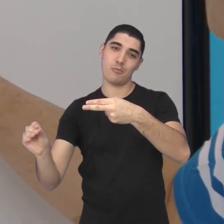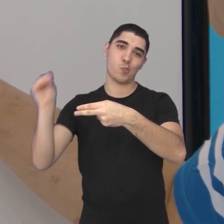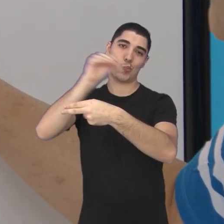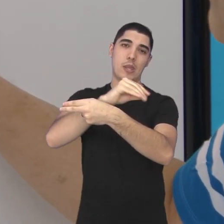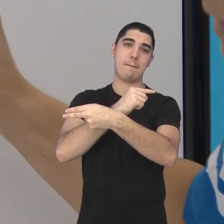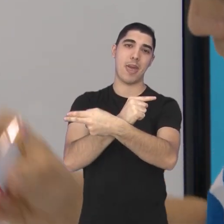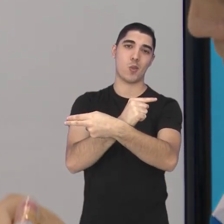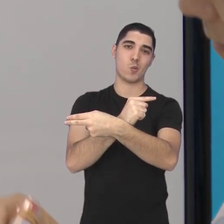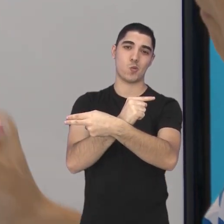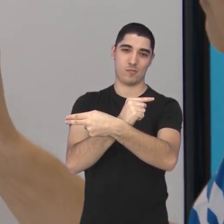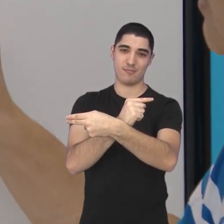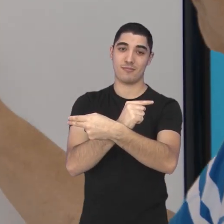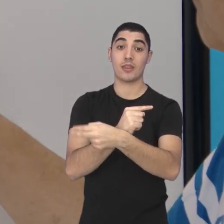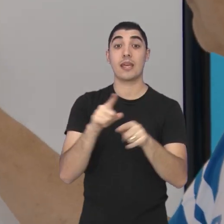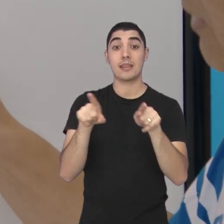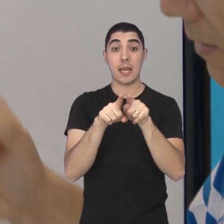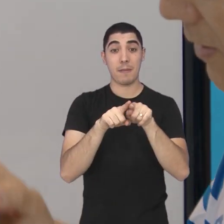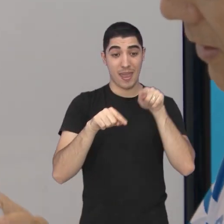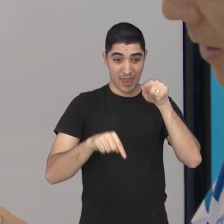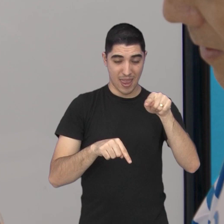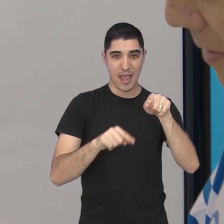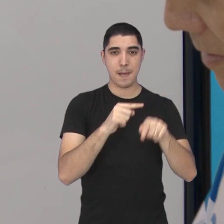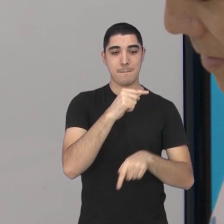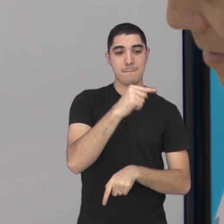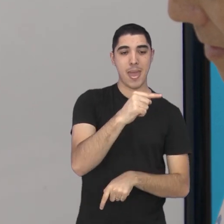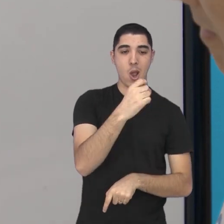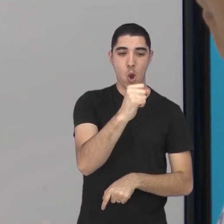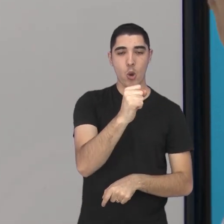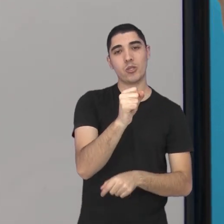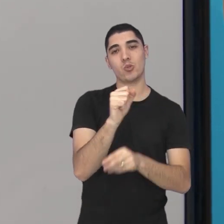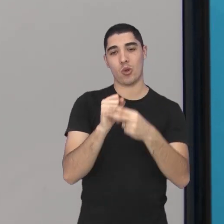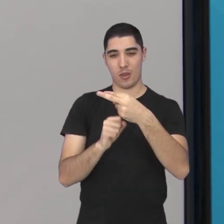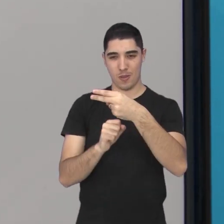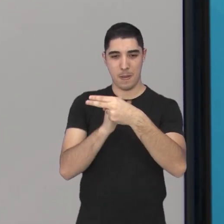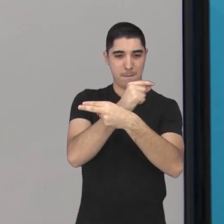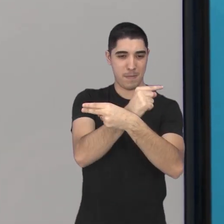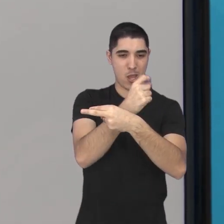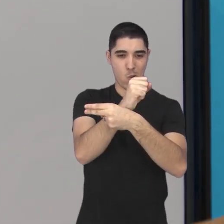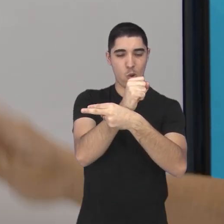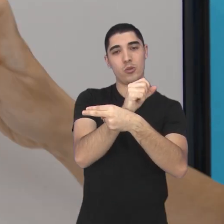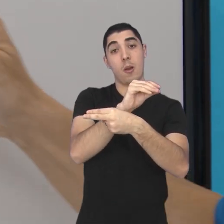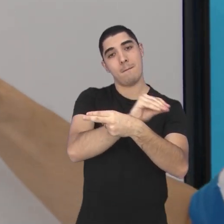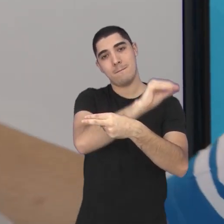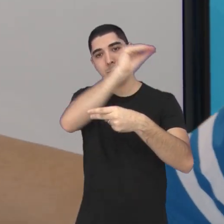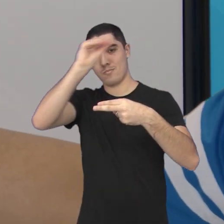passar para esse lado da igualdade mudando esse sinal. Então vai ficar